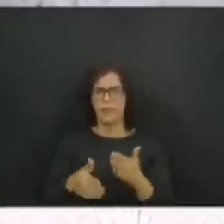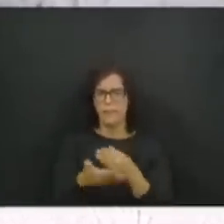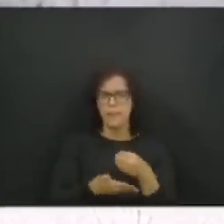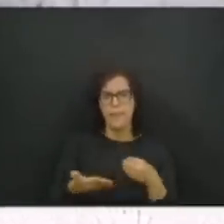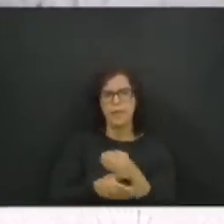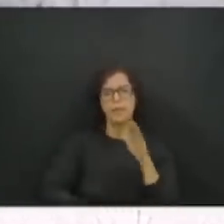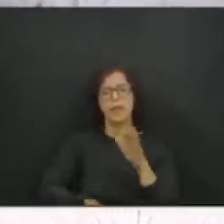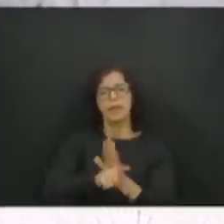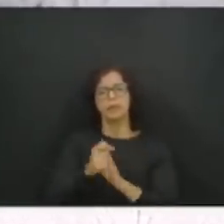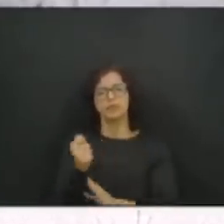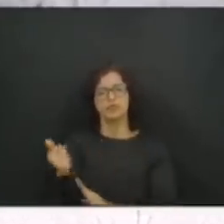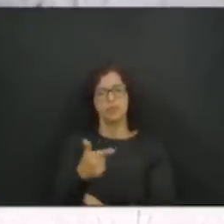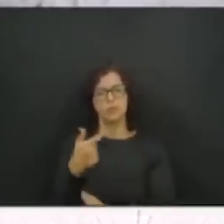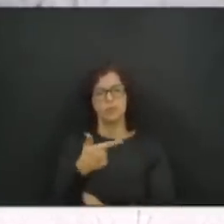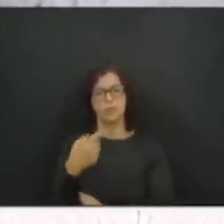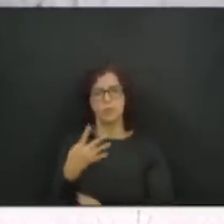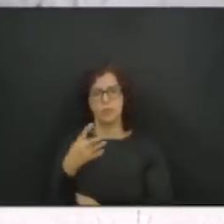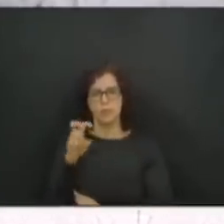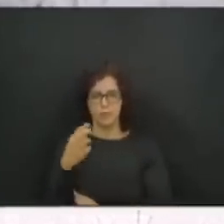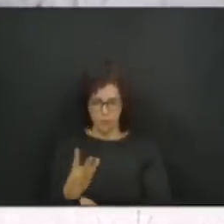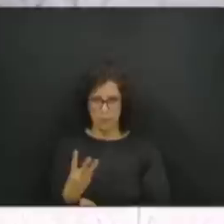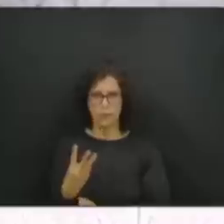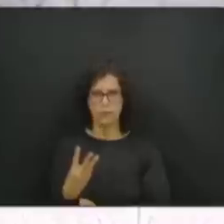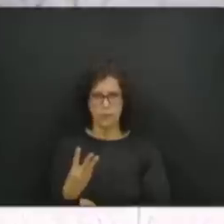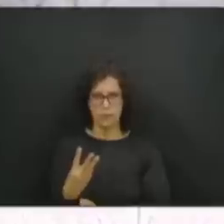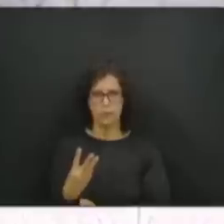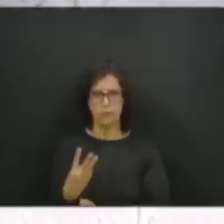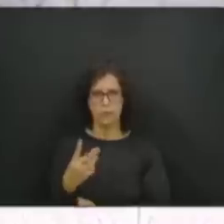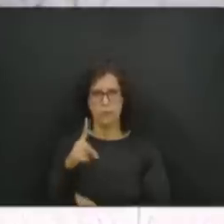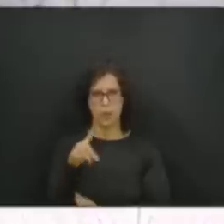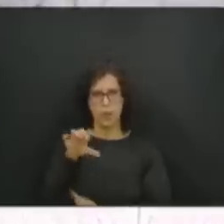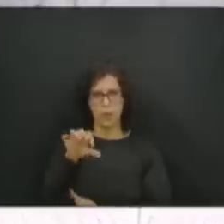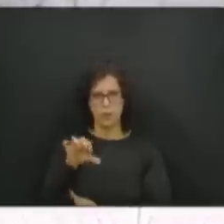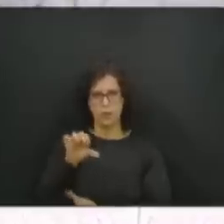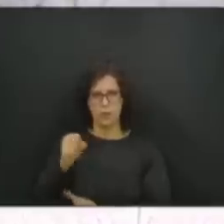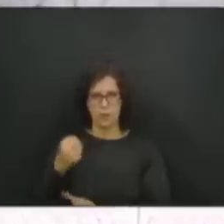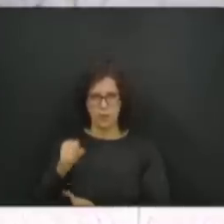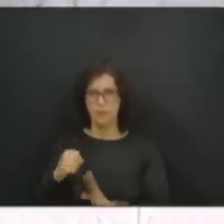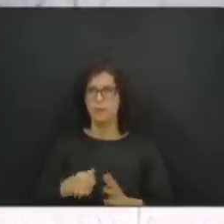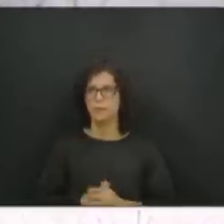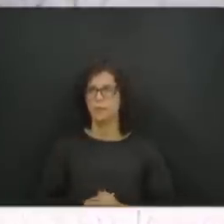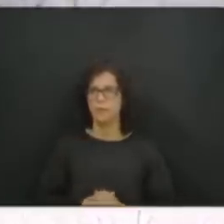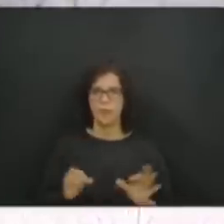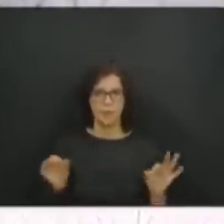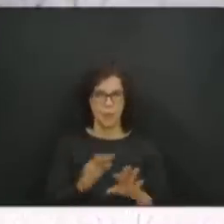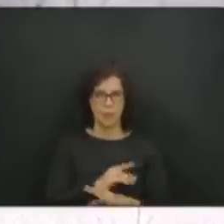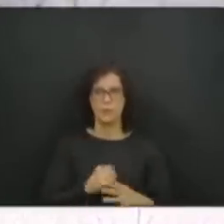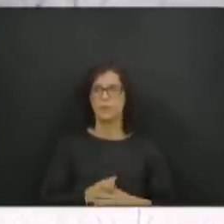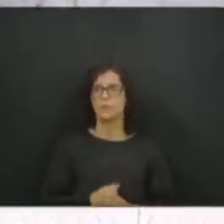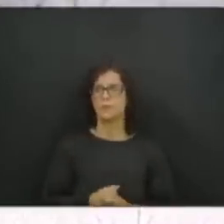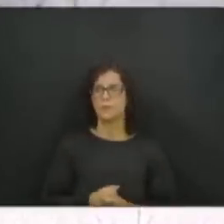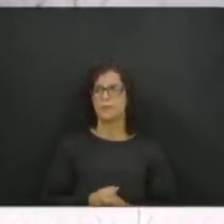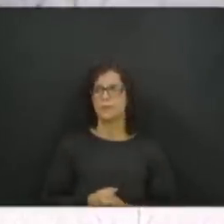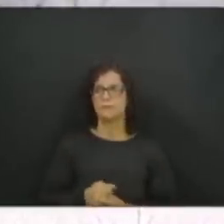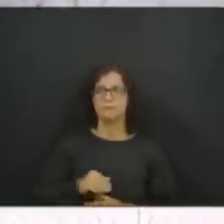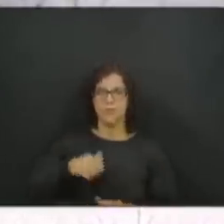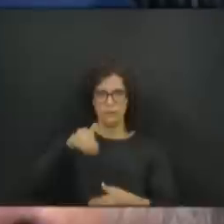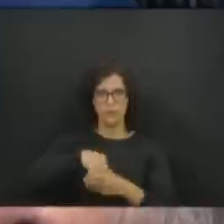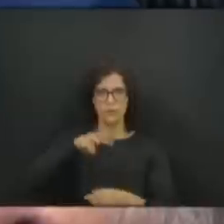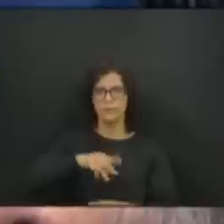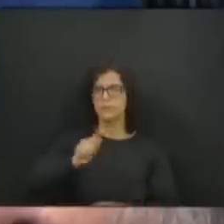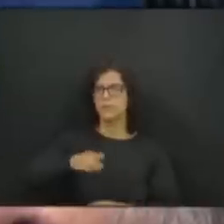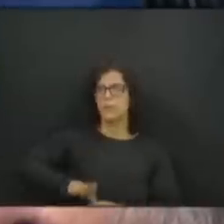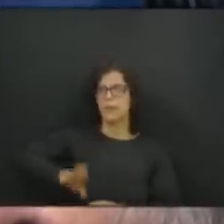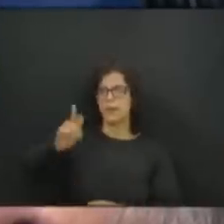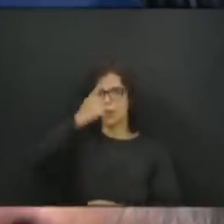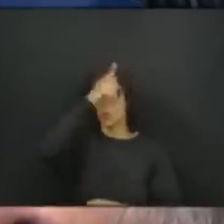princípios da lei 12243 de 1998 Olha isso peço agora me acho que